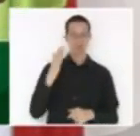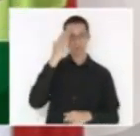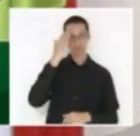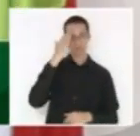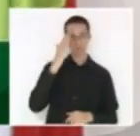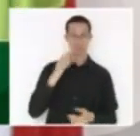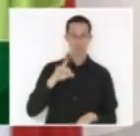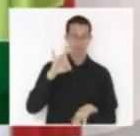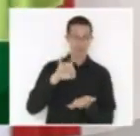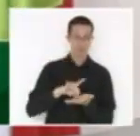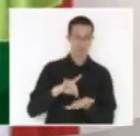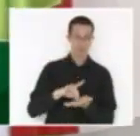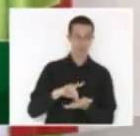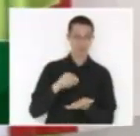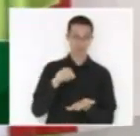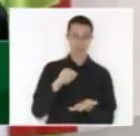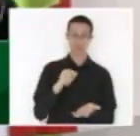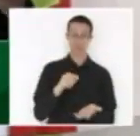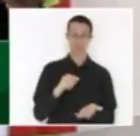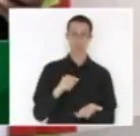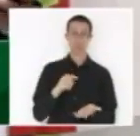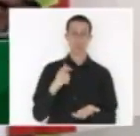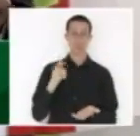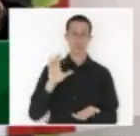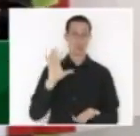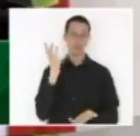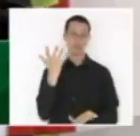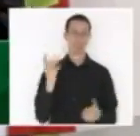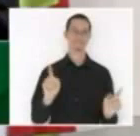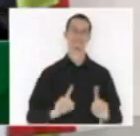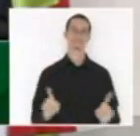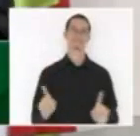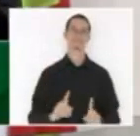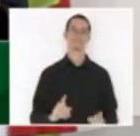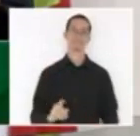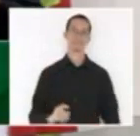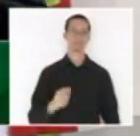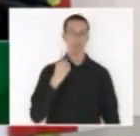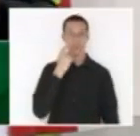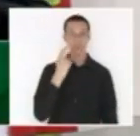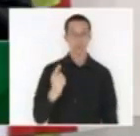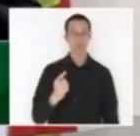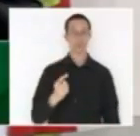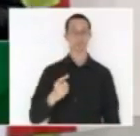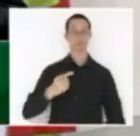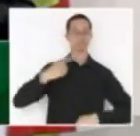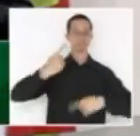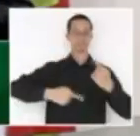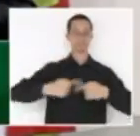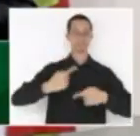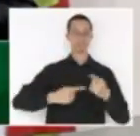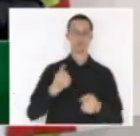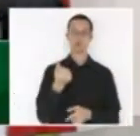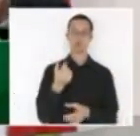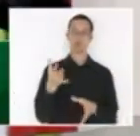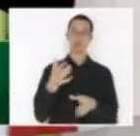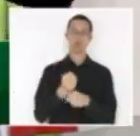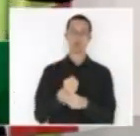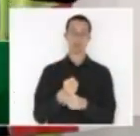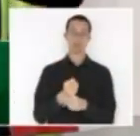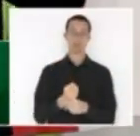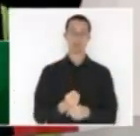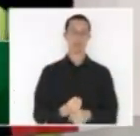funcionando. A gente vê claramente no debate do orçamento regionalizado. Estamos